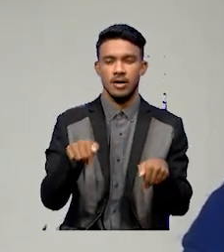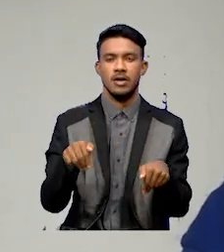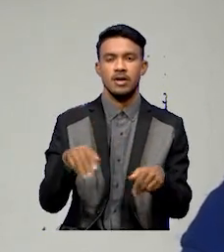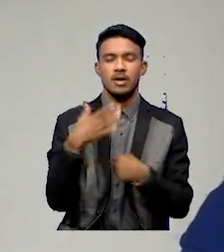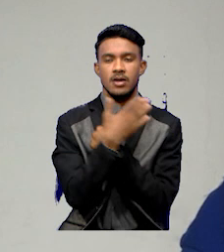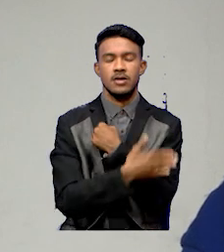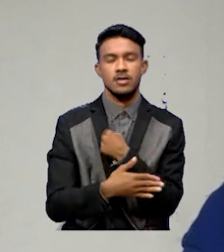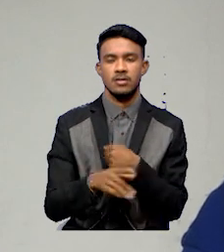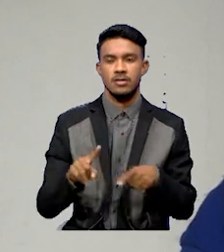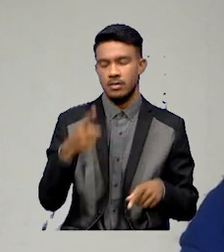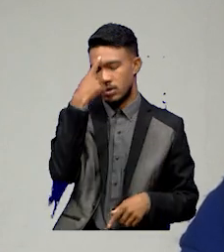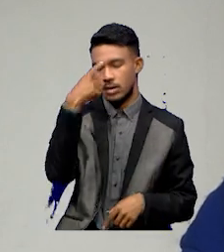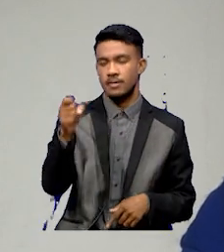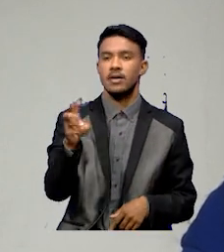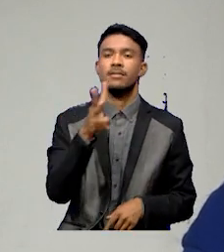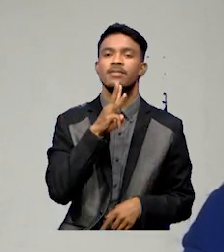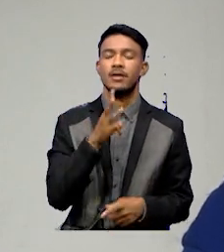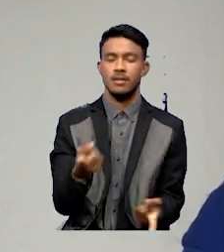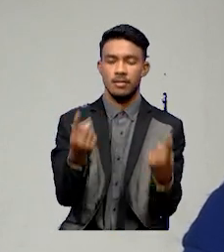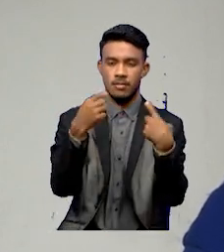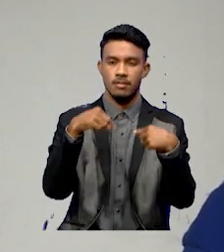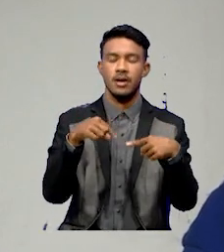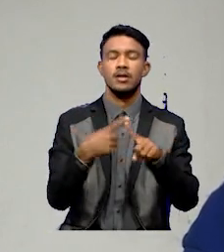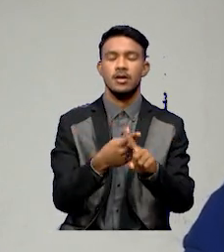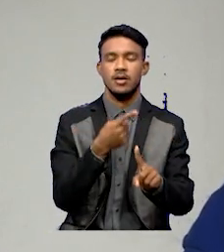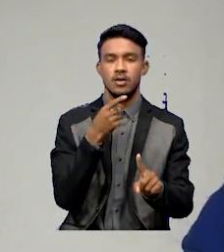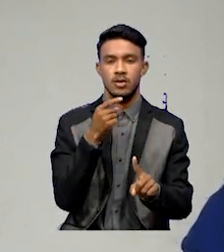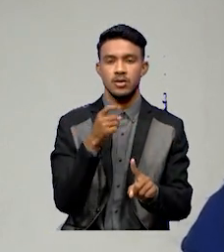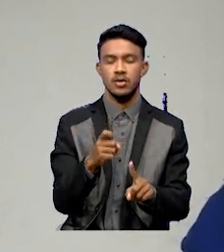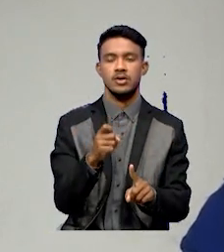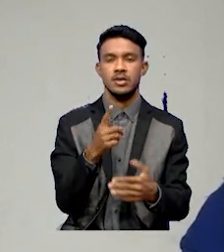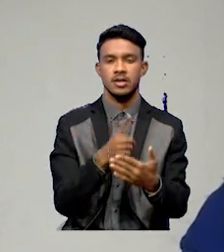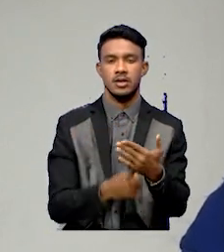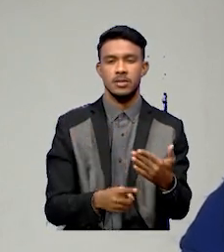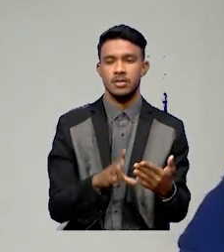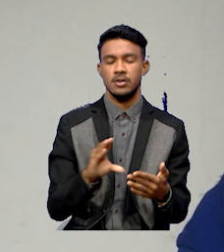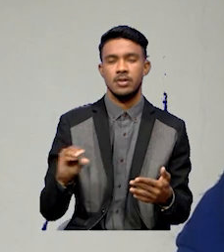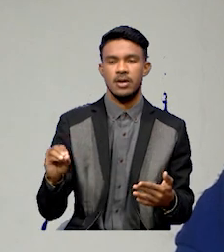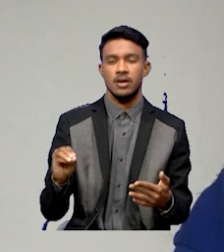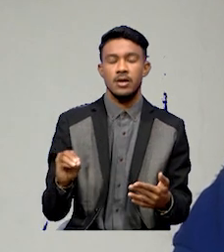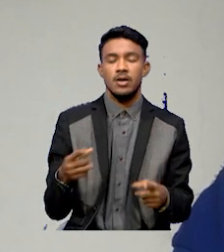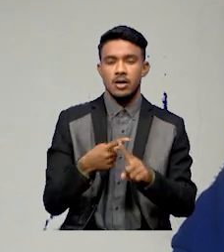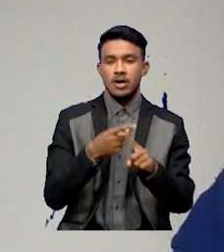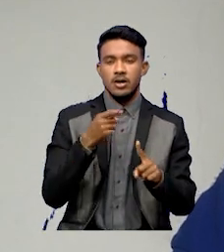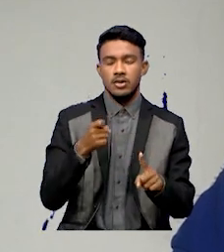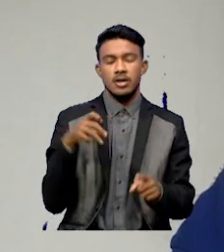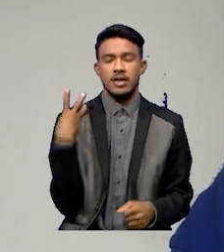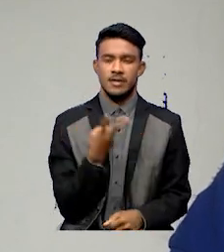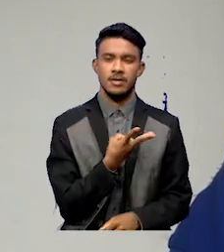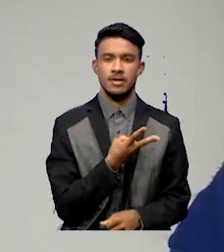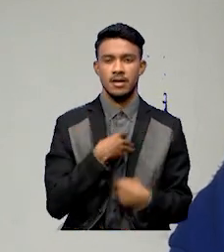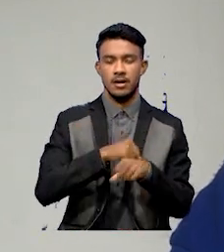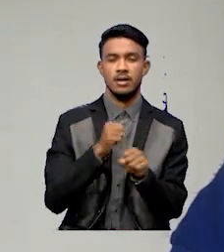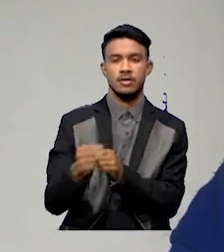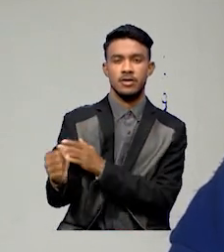be mai, usi, saida mai mabolo basia sido grafikas. Seita halo esforço